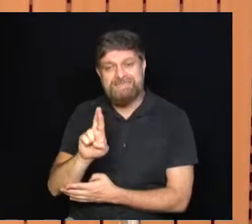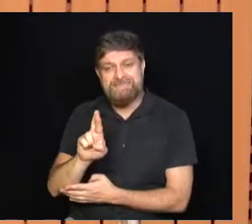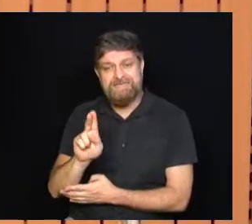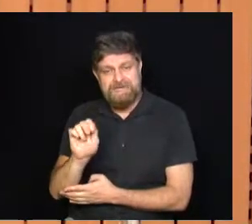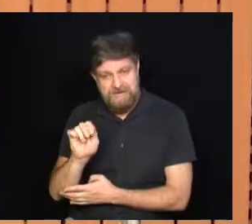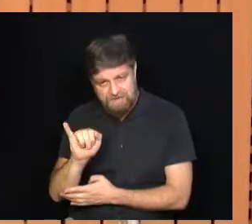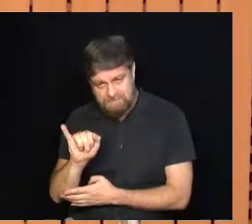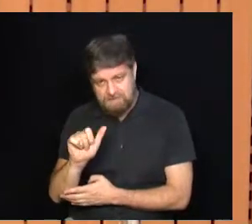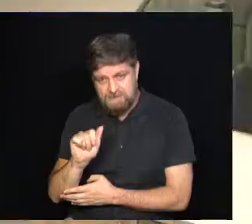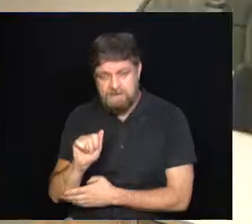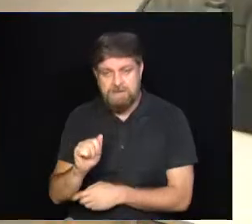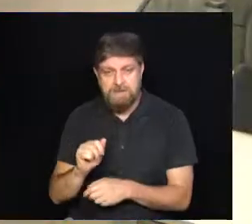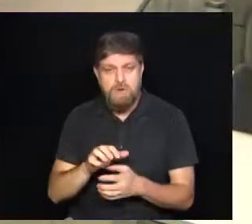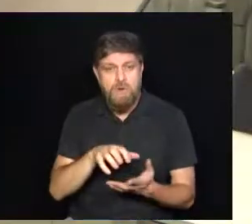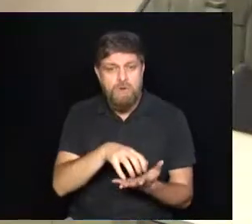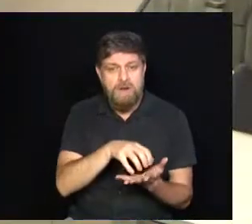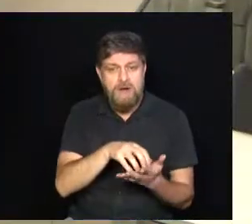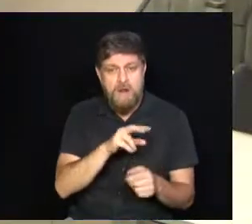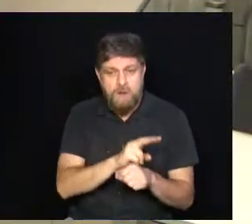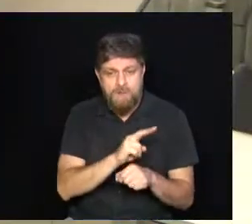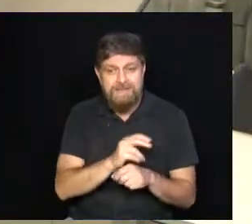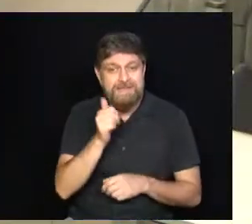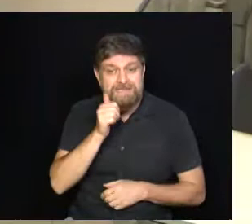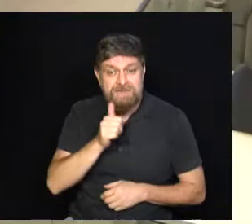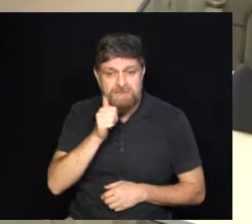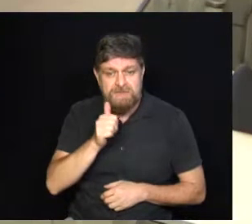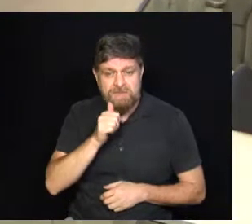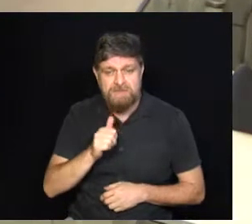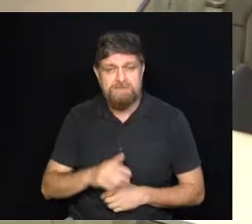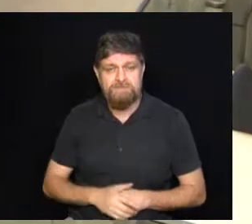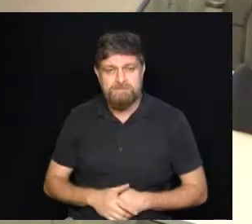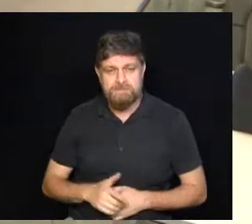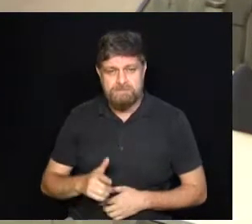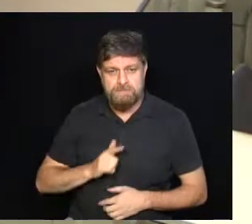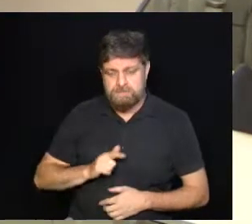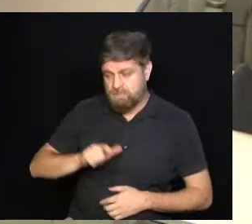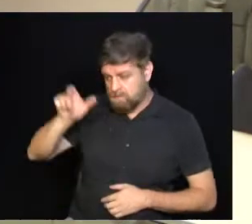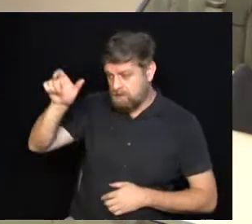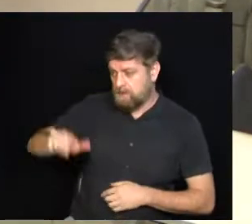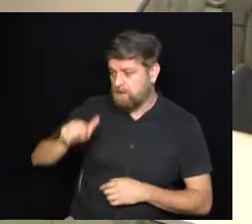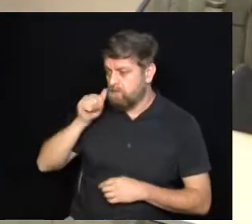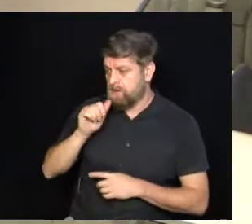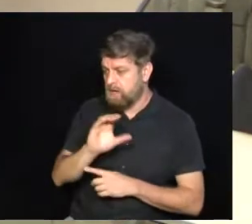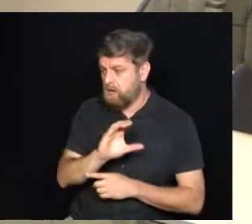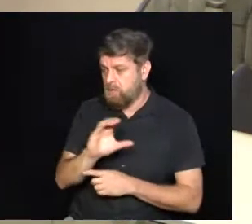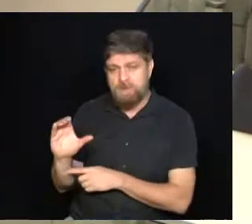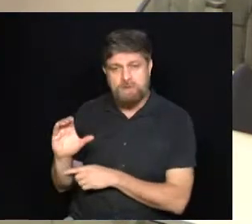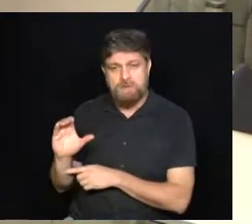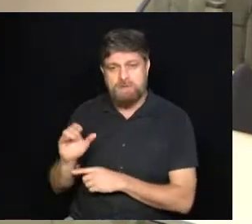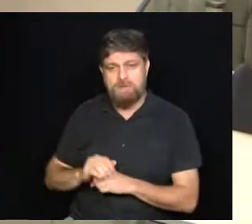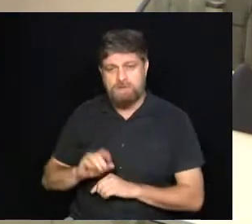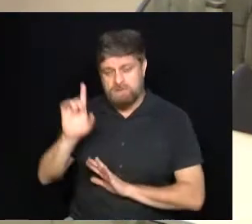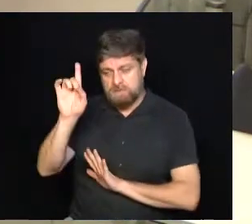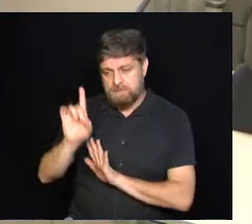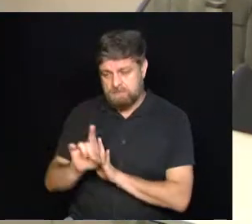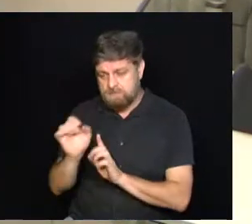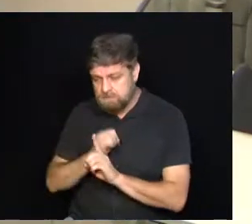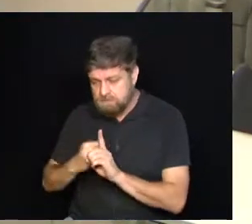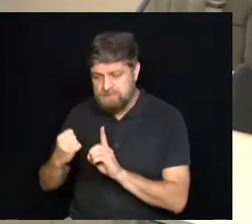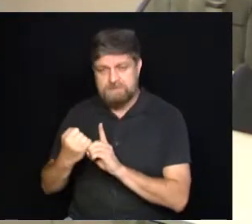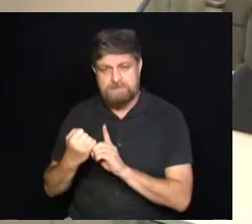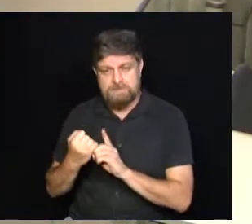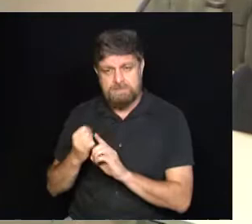Angélica Bossolani, que é a coordenadora geral de proteção social,